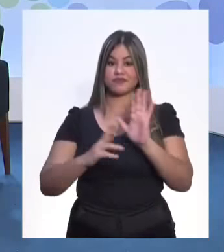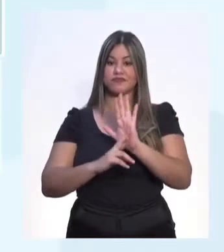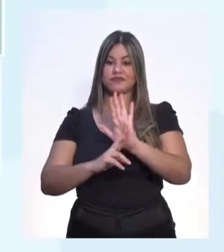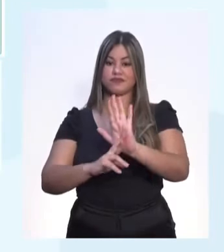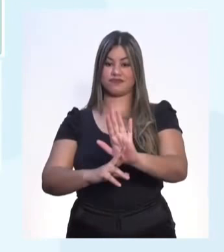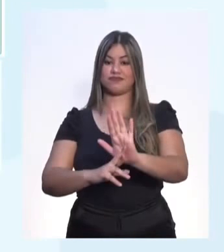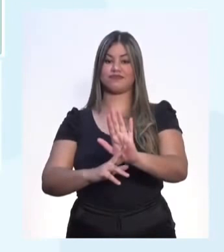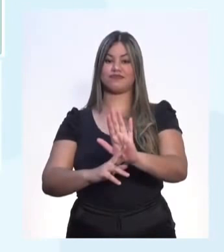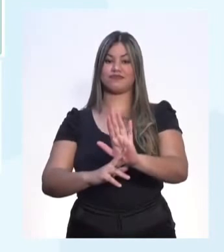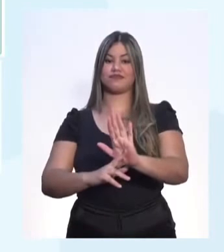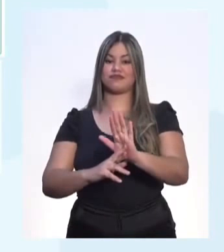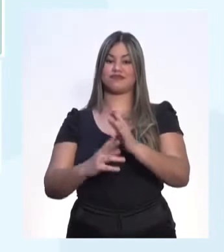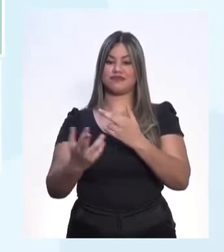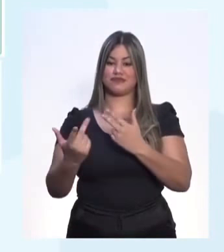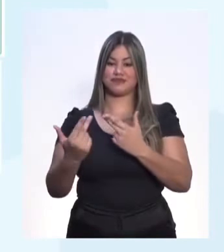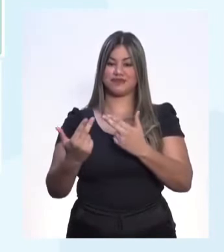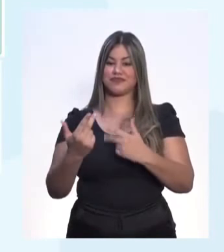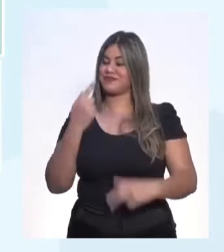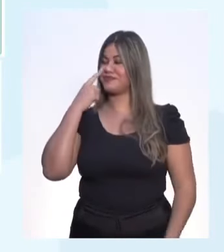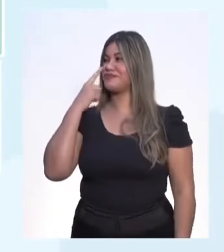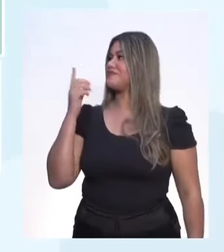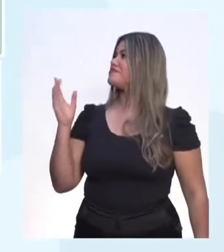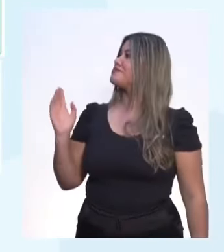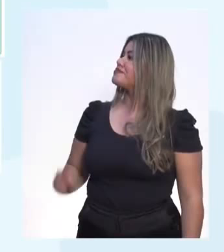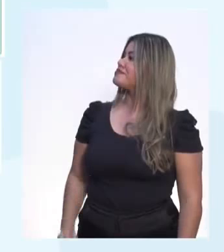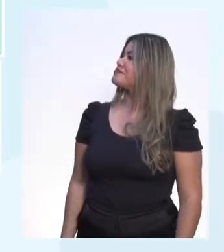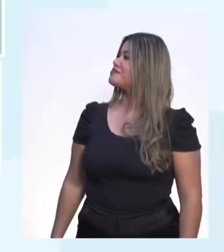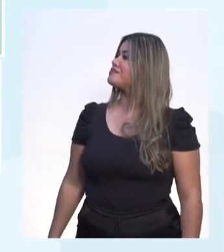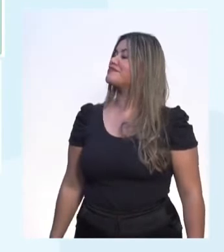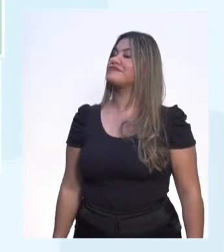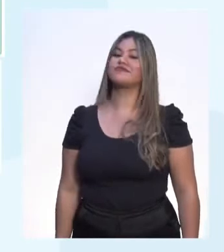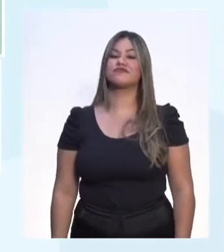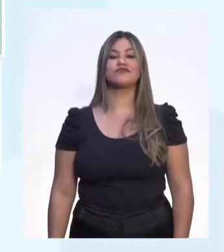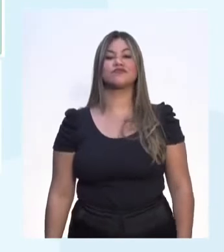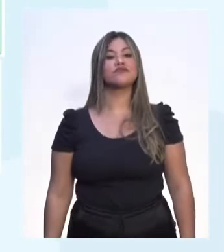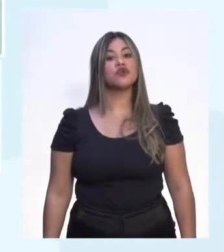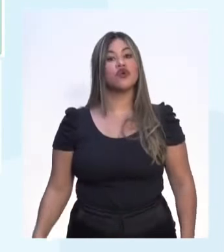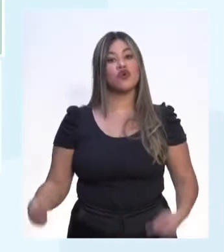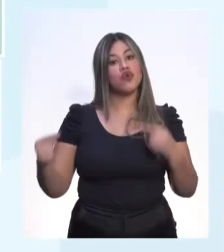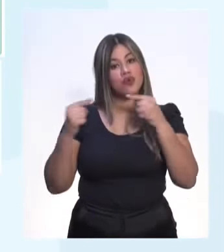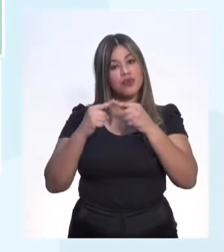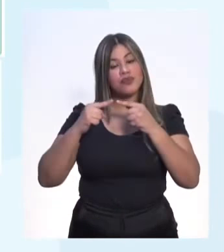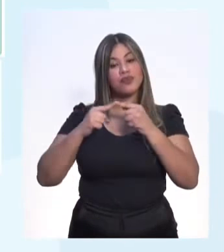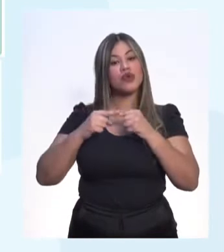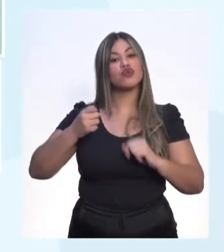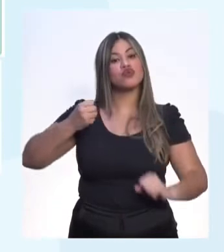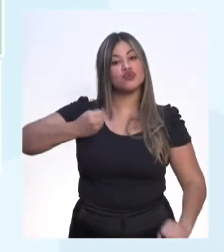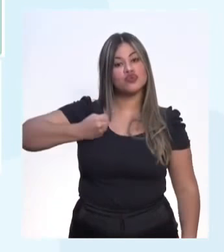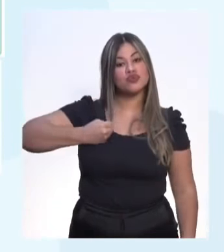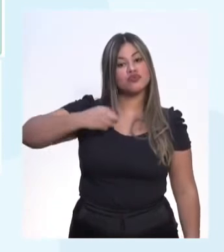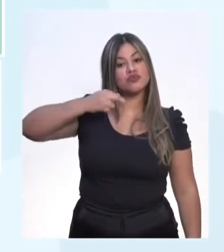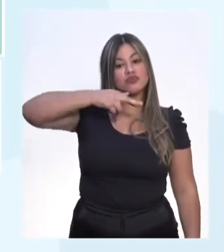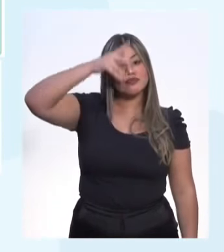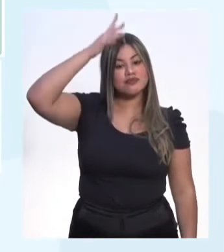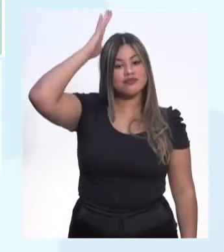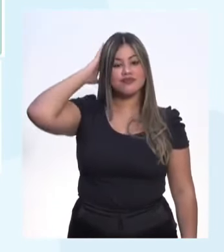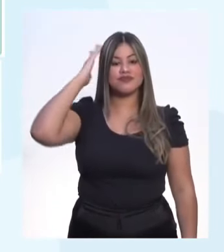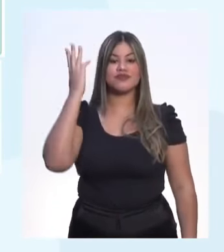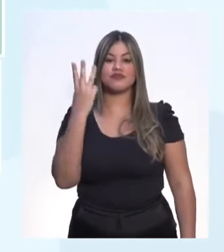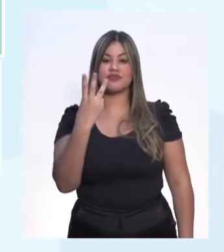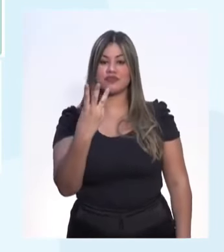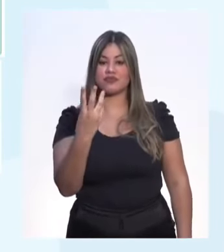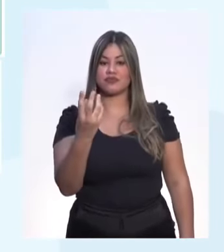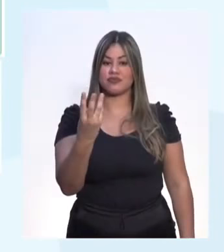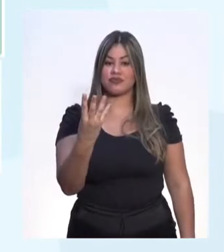aparecer aí na tela de vocês tá ok a gente quer que você represente numericamente aí a em algarismos romanos tá o número